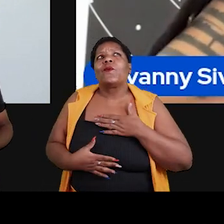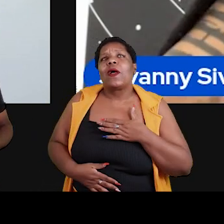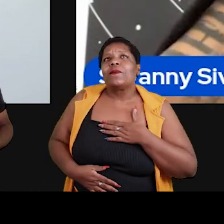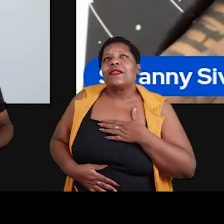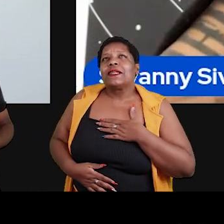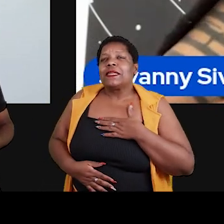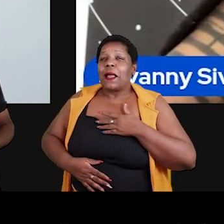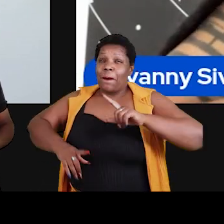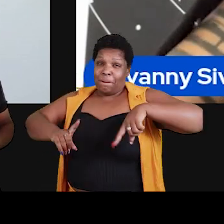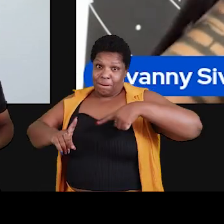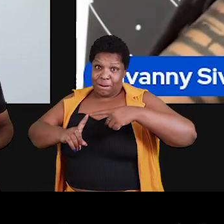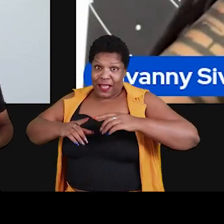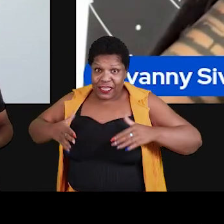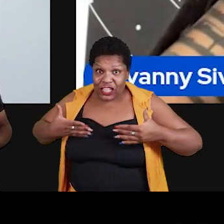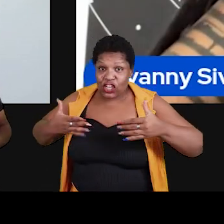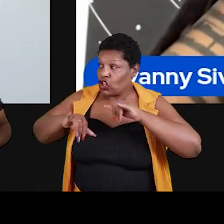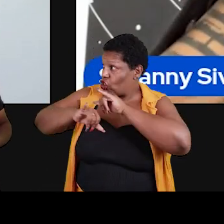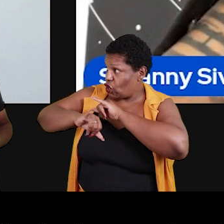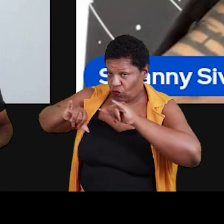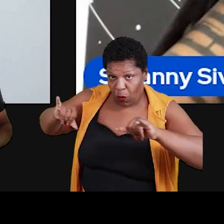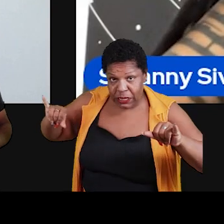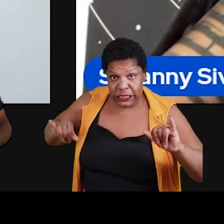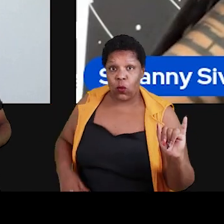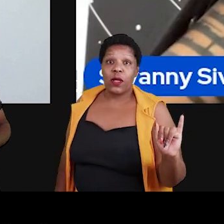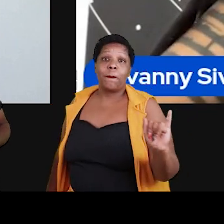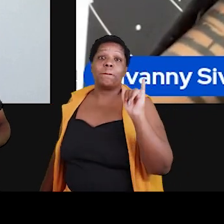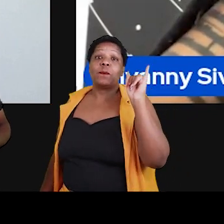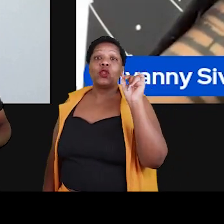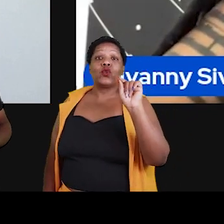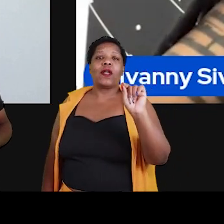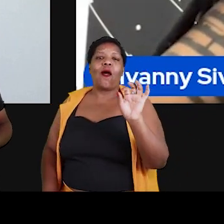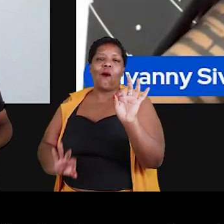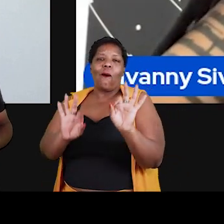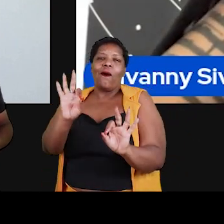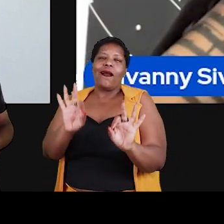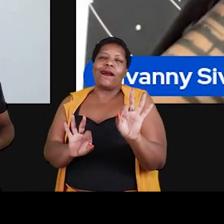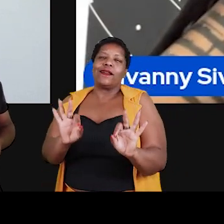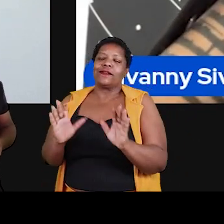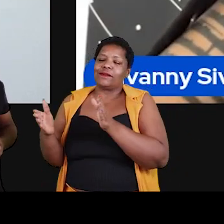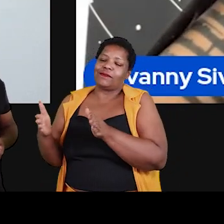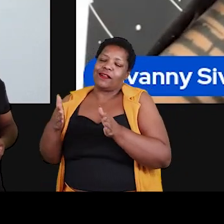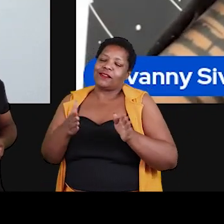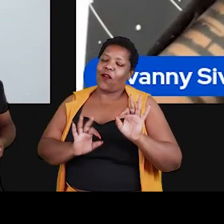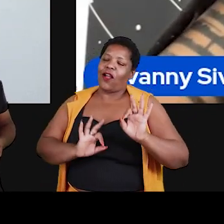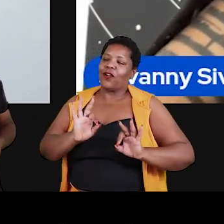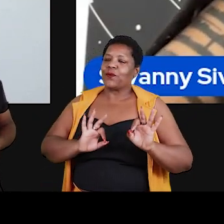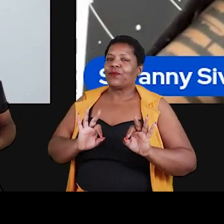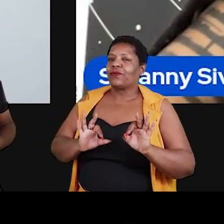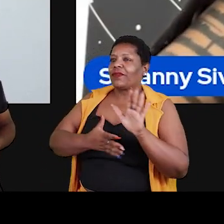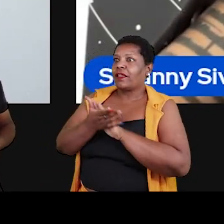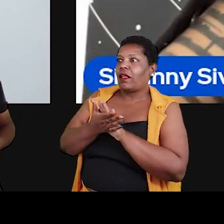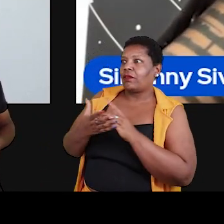que quanto mais a gente levar essa informação da importância da organização para que nada